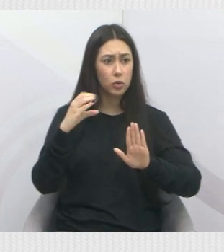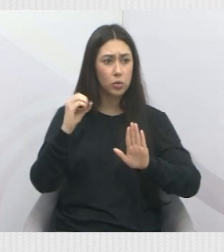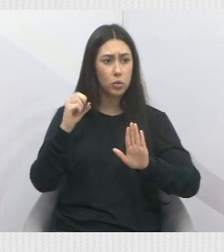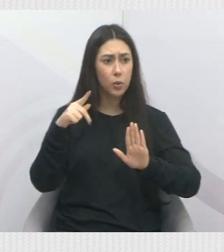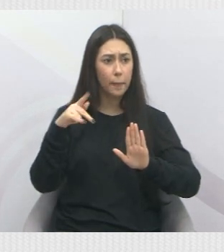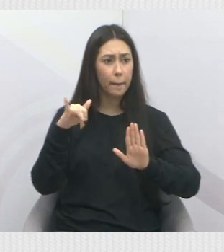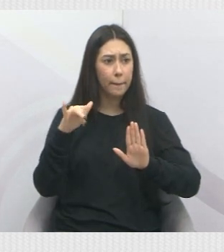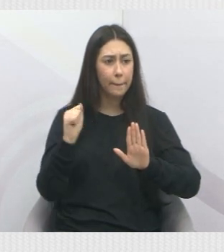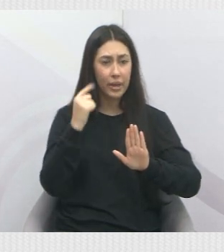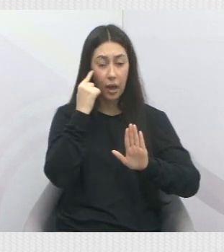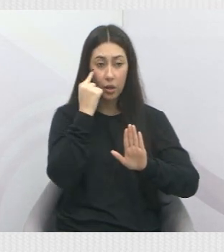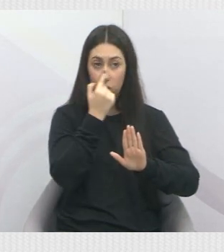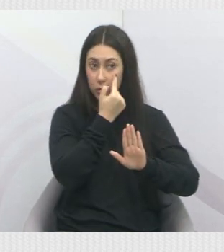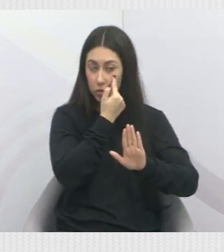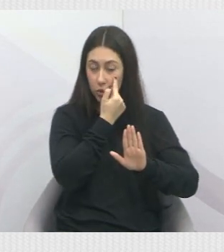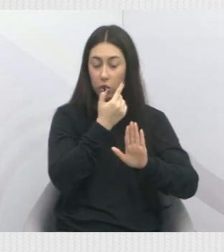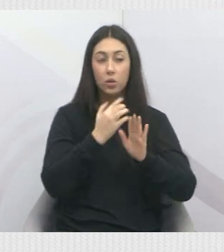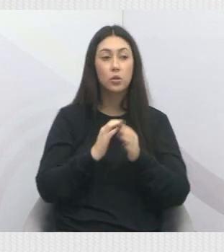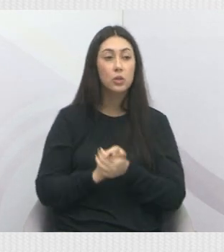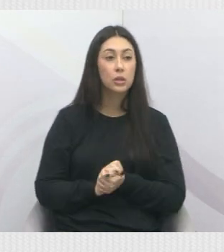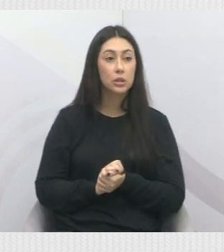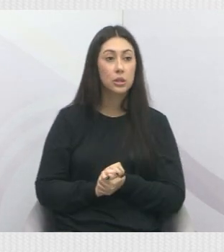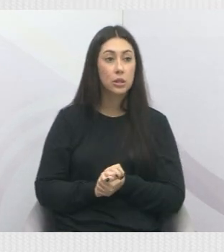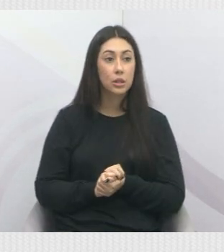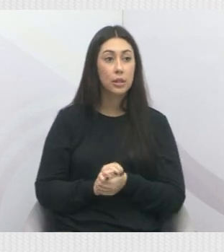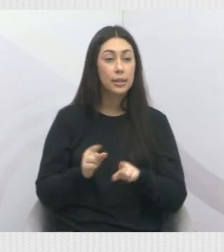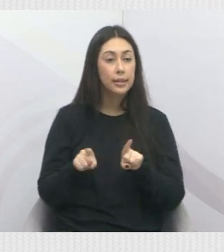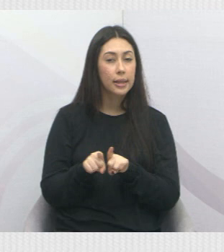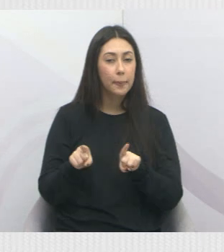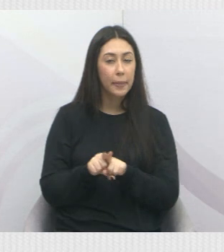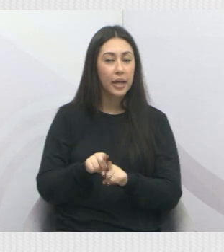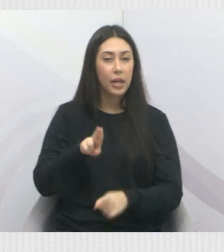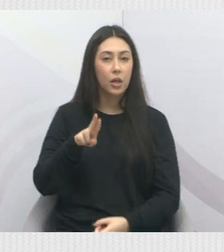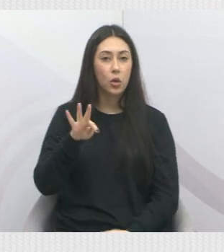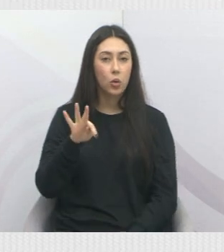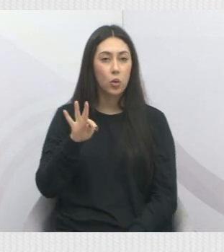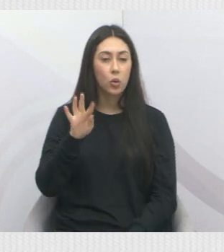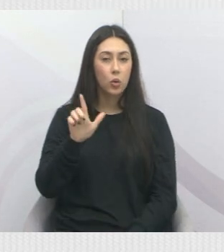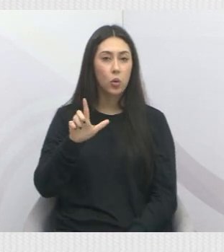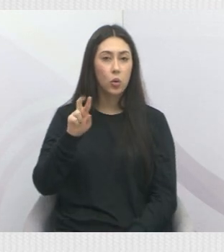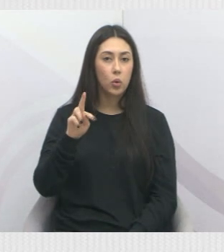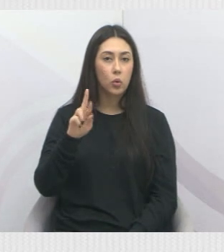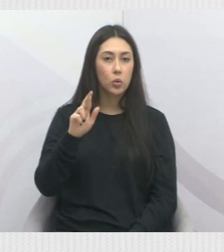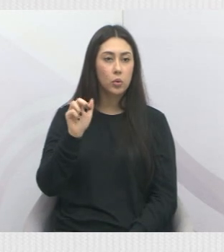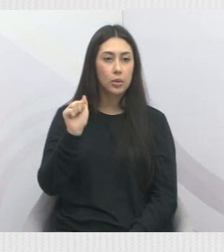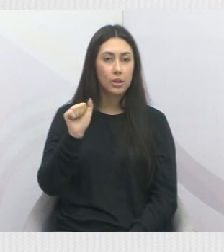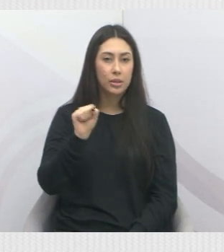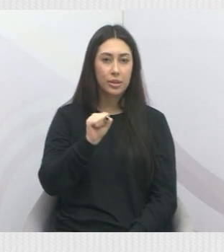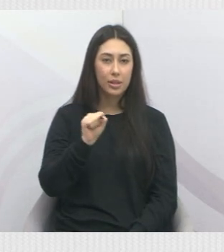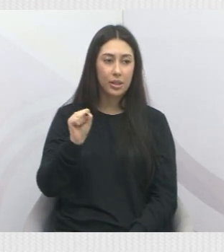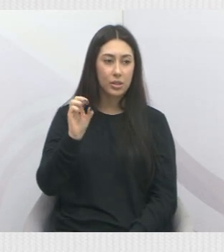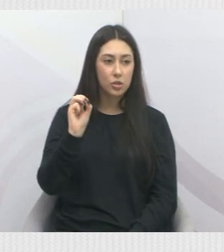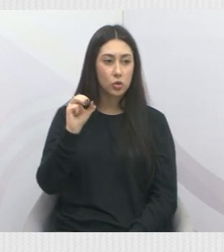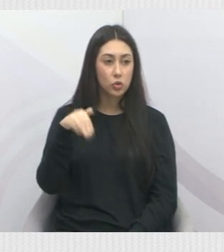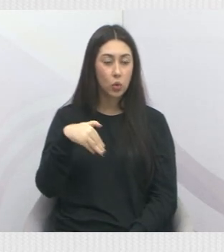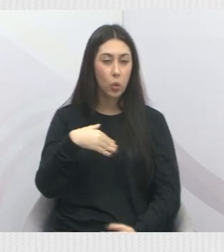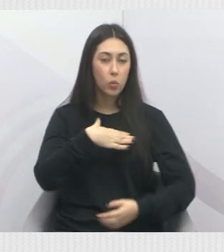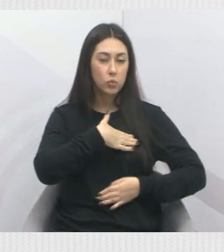demanda reprimida, não agendada no quadrimestre, e ultrassom de mama, todos agora no